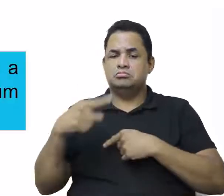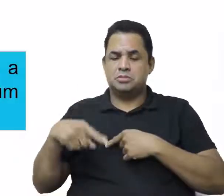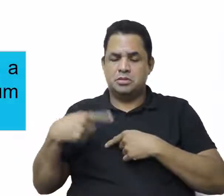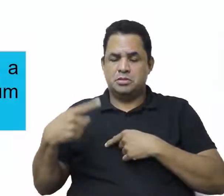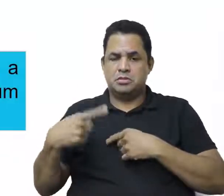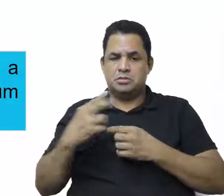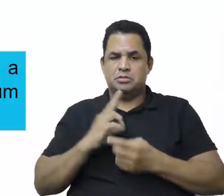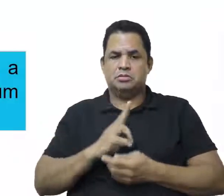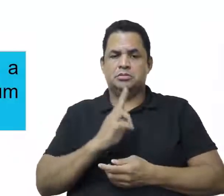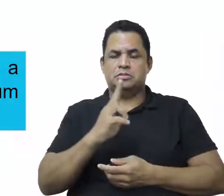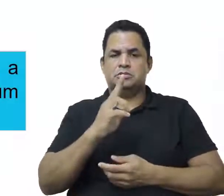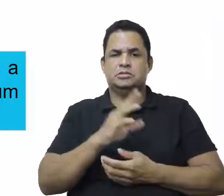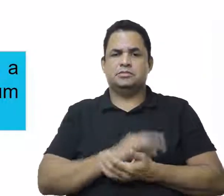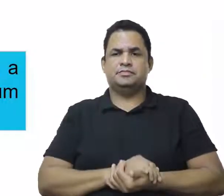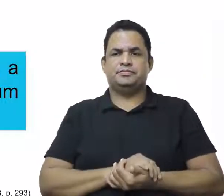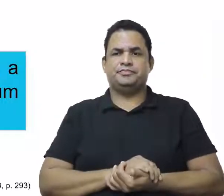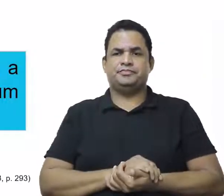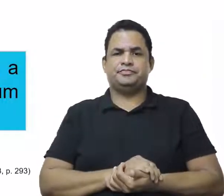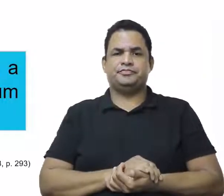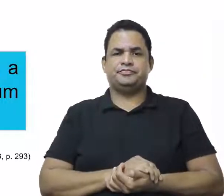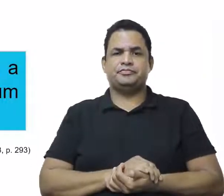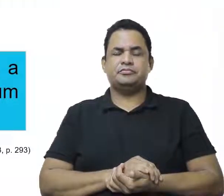desse processo de globalização, tá?